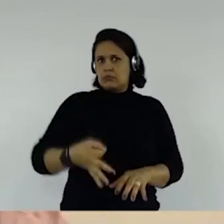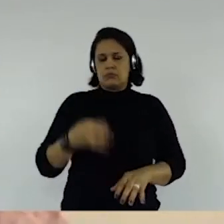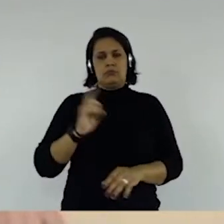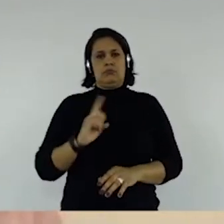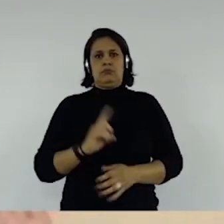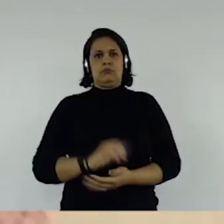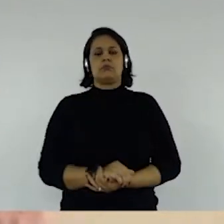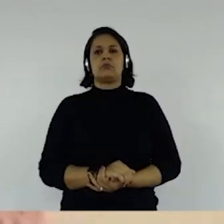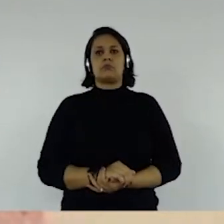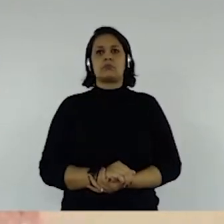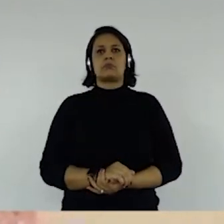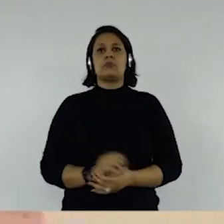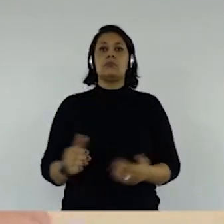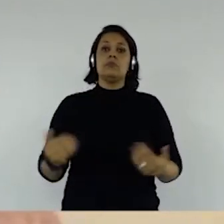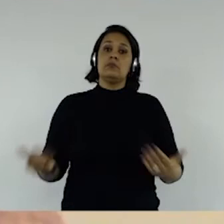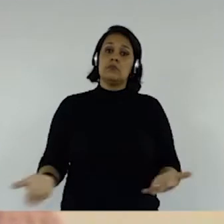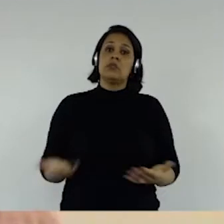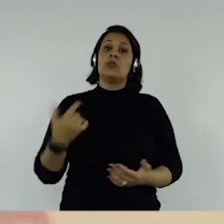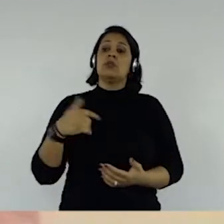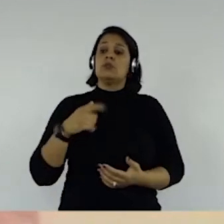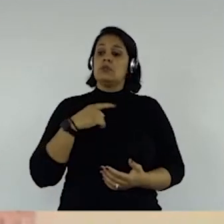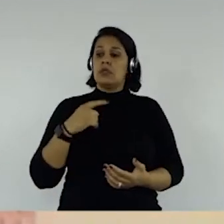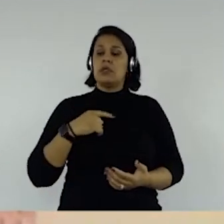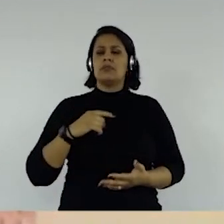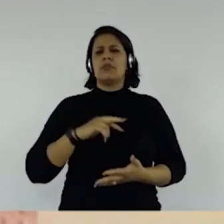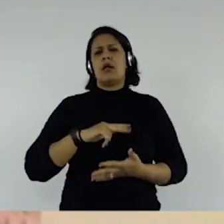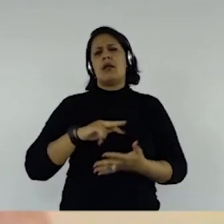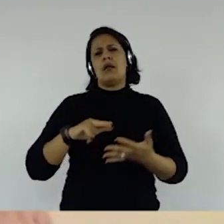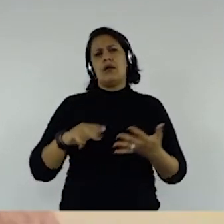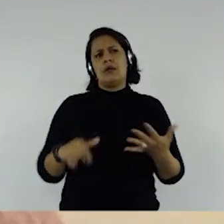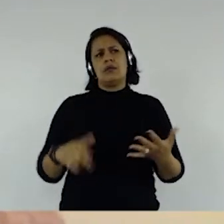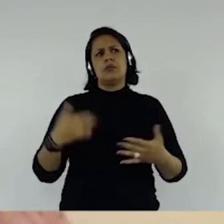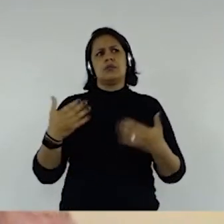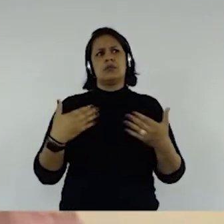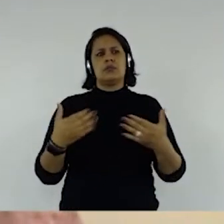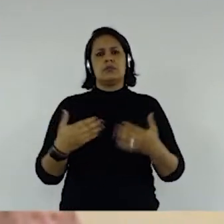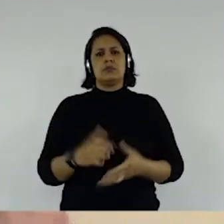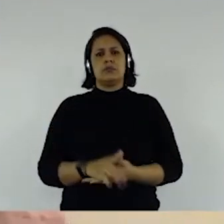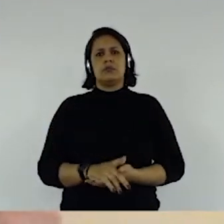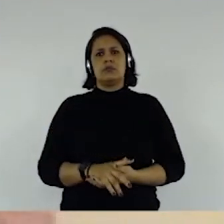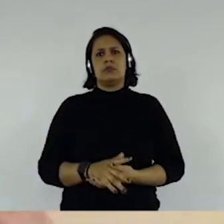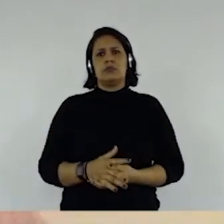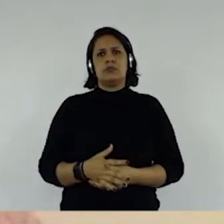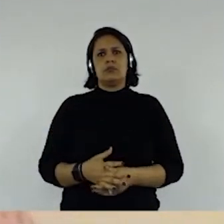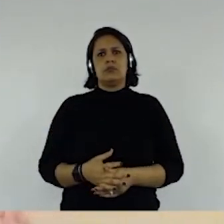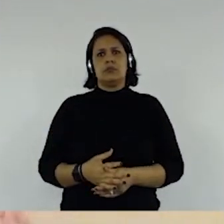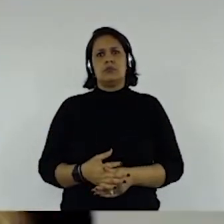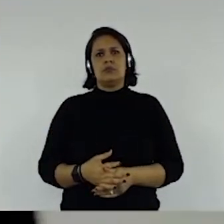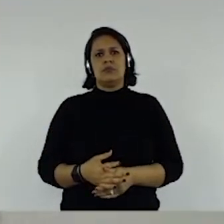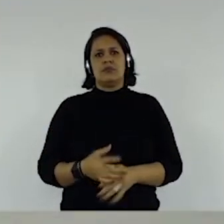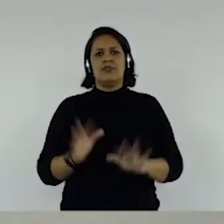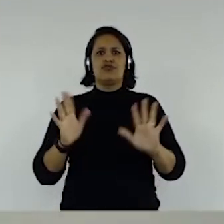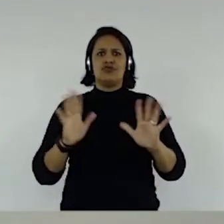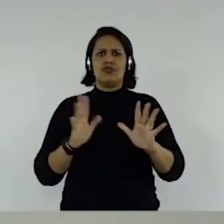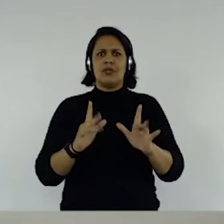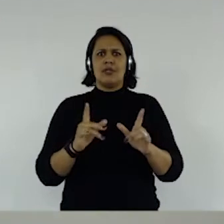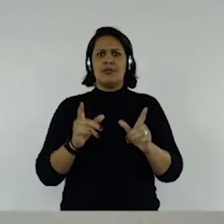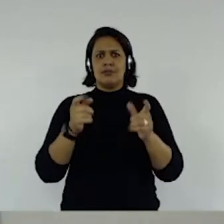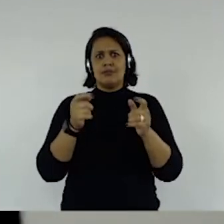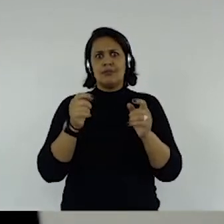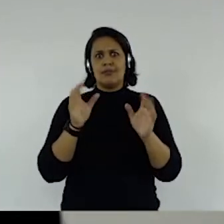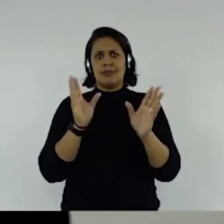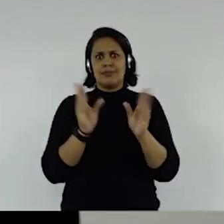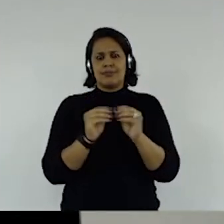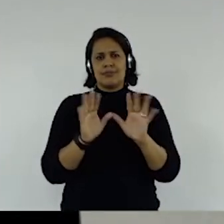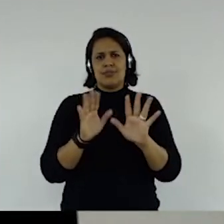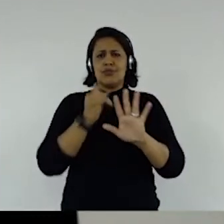resultado. Então, o fato é que existem muitas discussões aí. 5 minutos, Carolina? Já vou aqui concluir. 3. Meu Deus do céu.